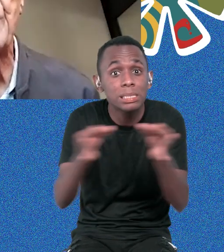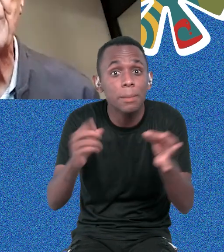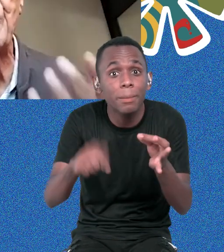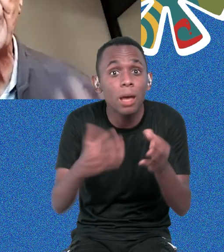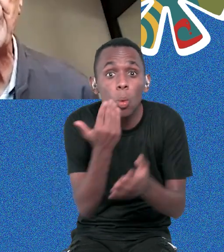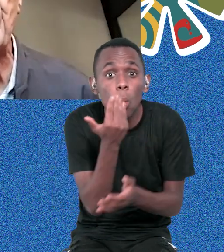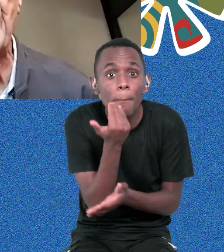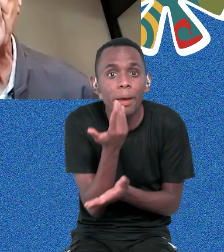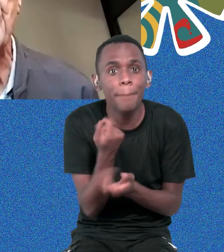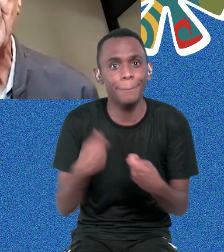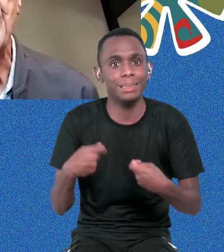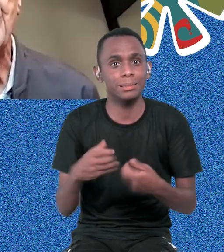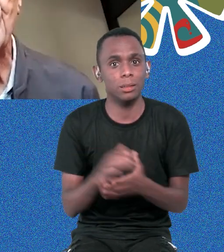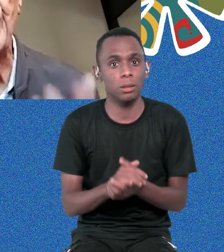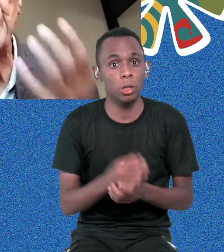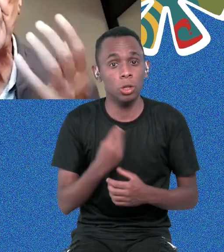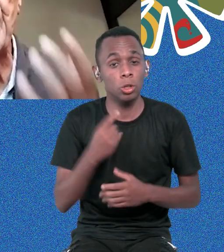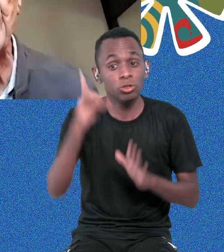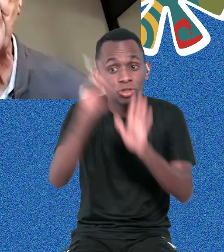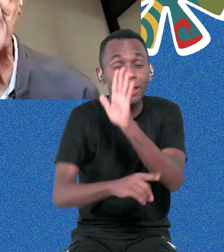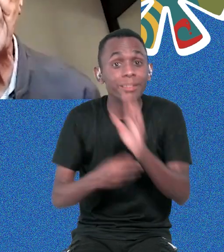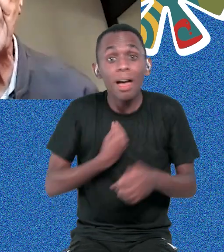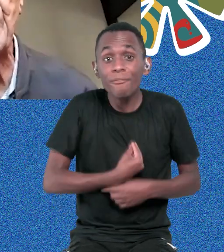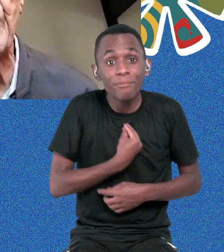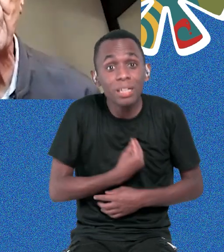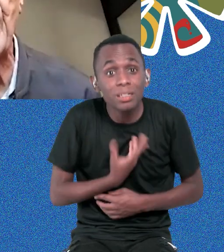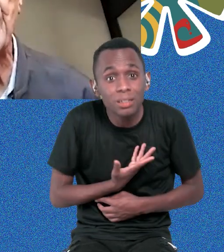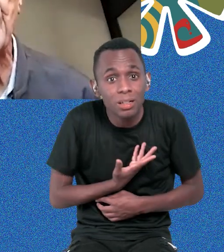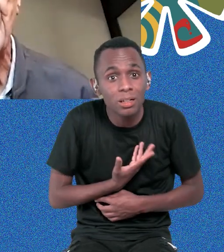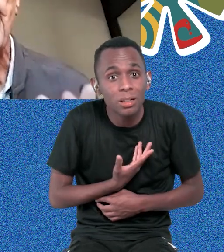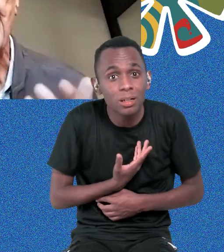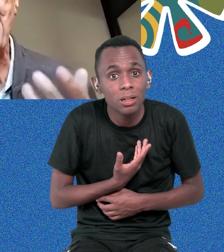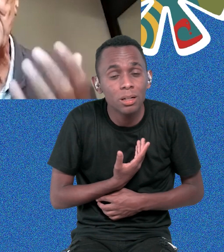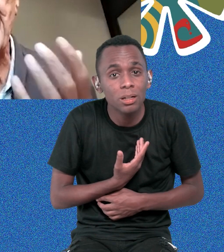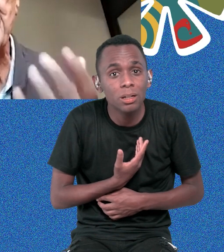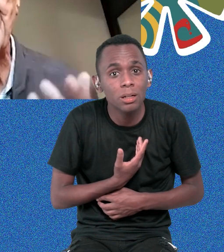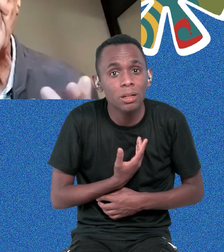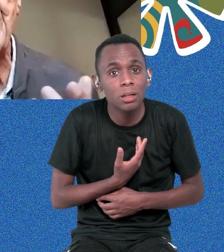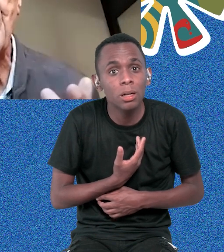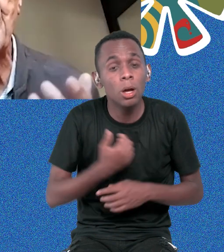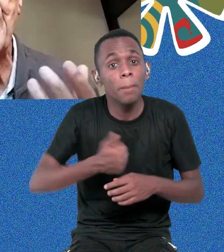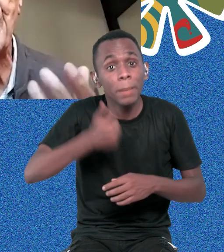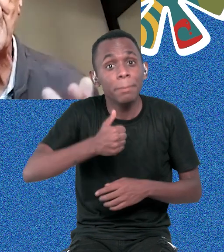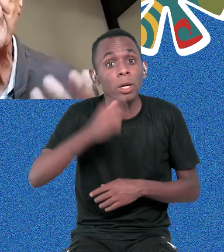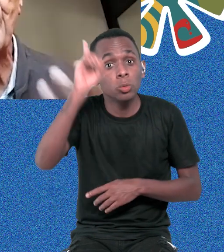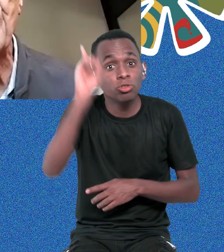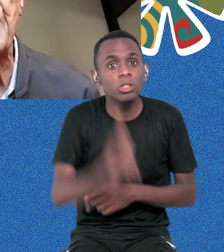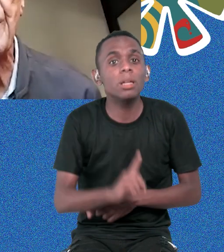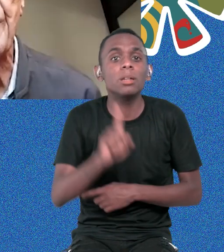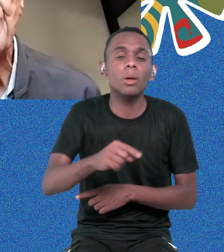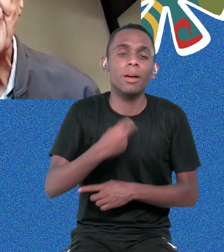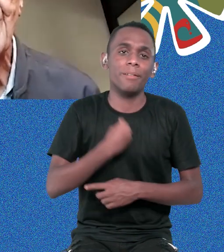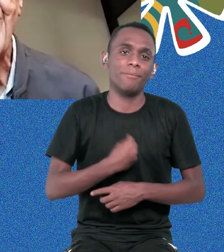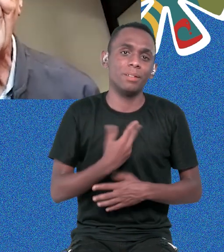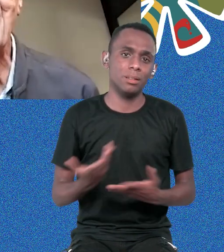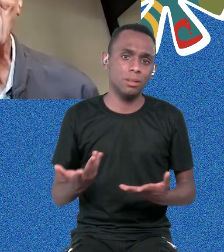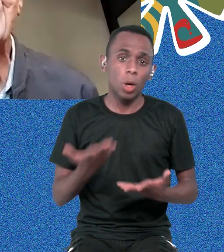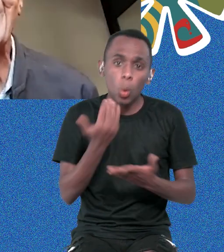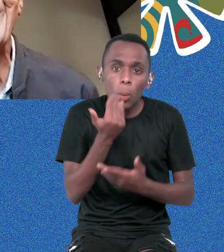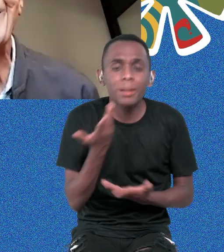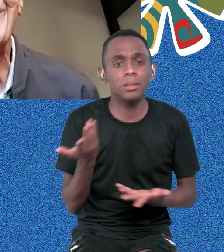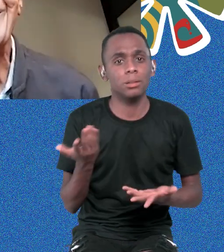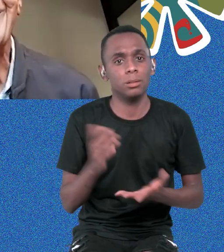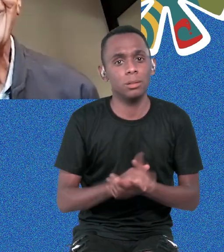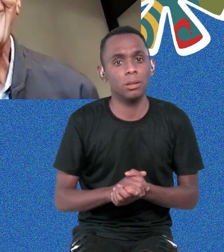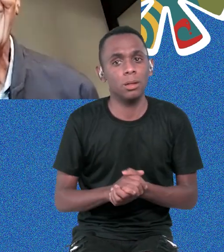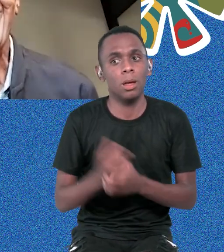comer, primeiro direito humano. O direito à vida, primeiro direito humano. E para o direito à vida, o primeiro direito é comida. Aí a